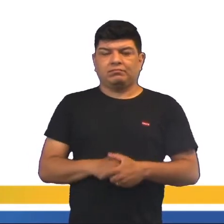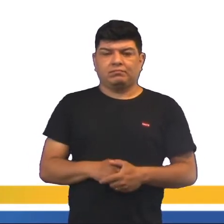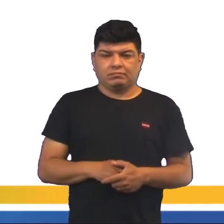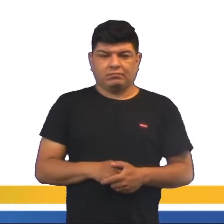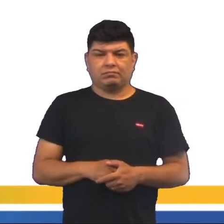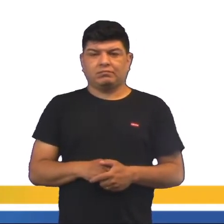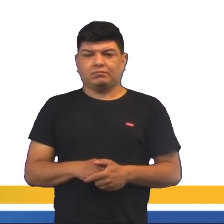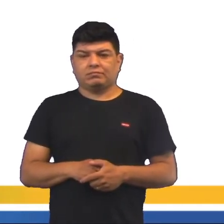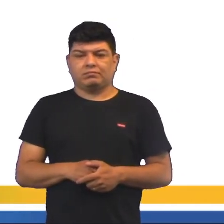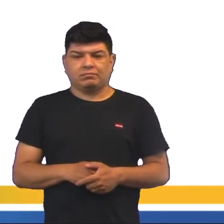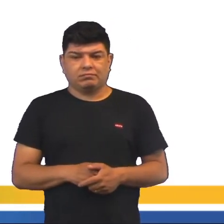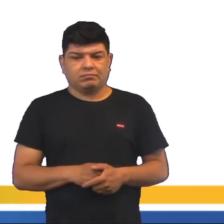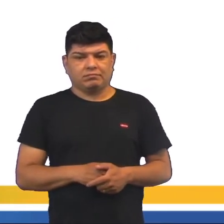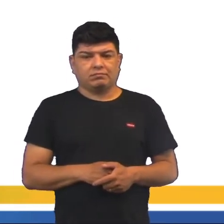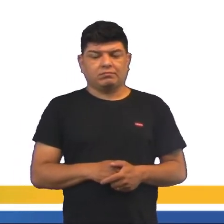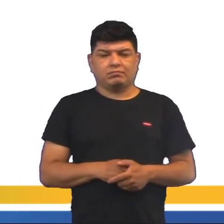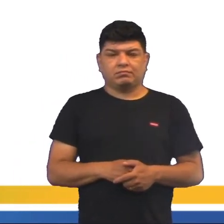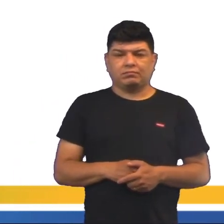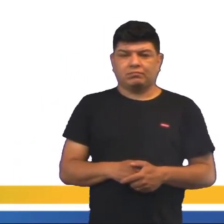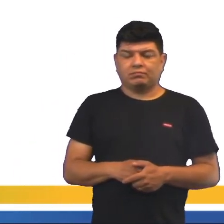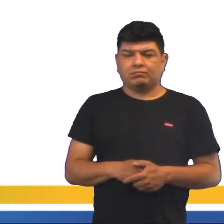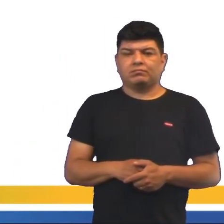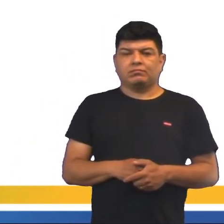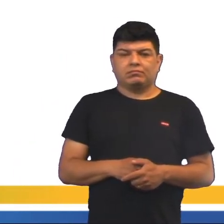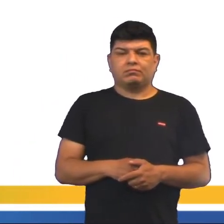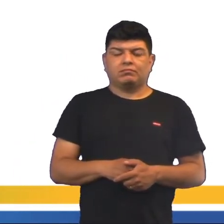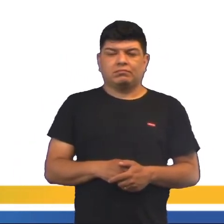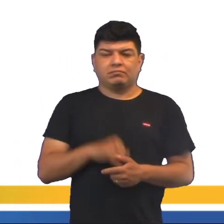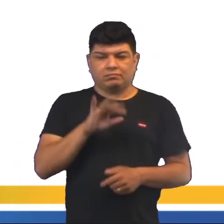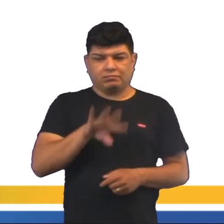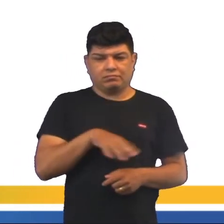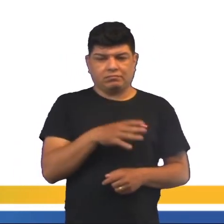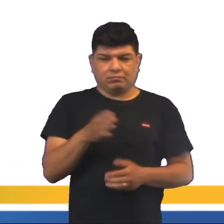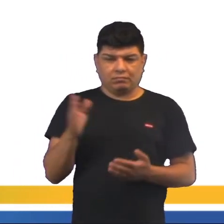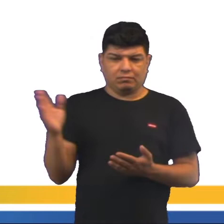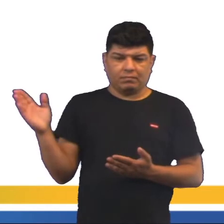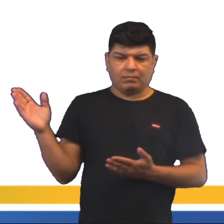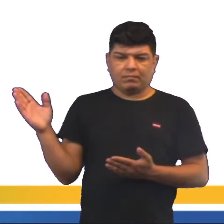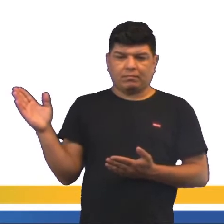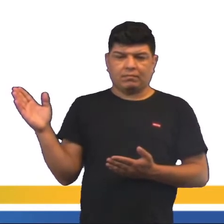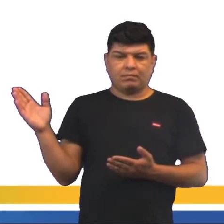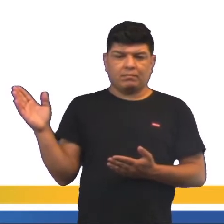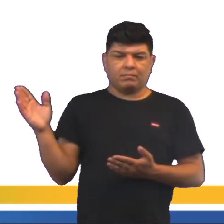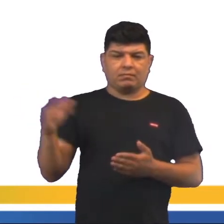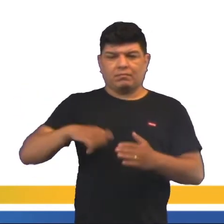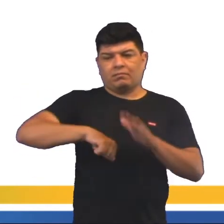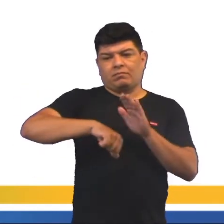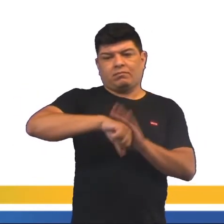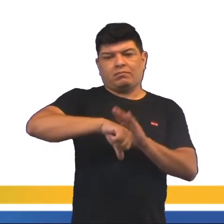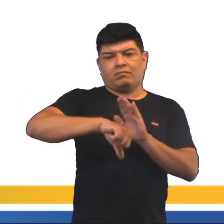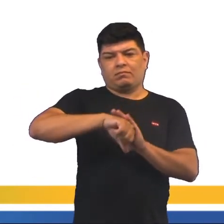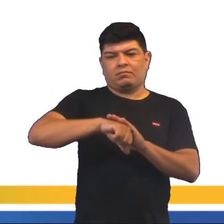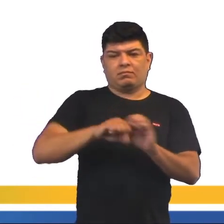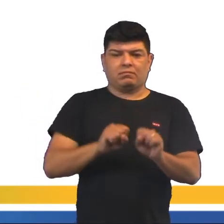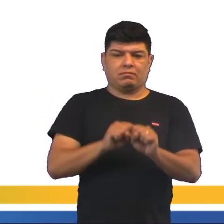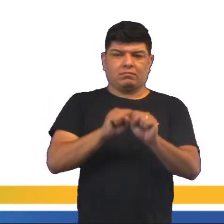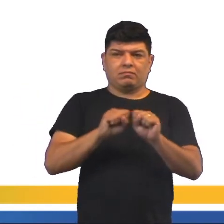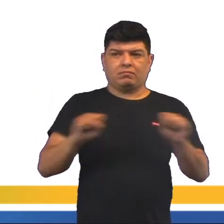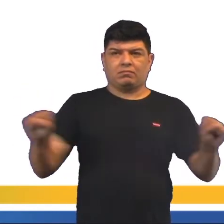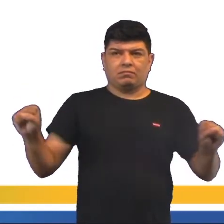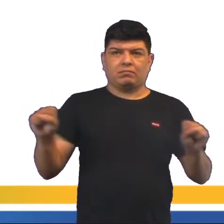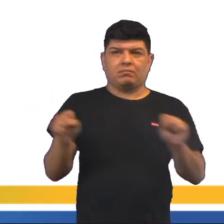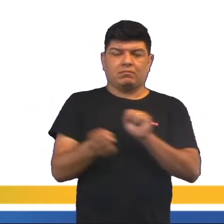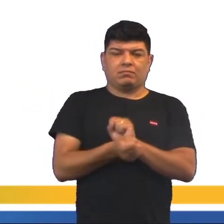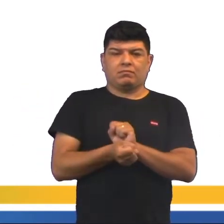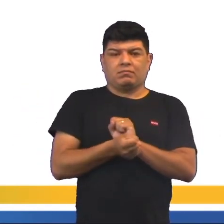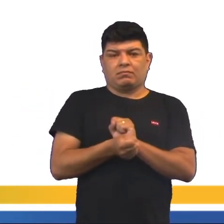Então, a gente tem aí, né, um esquema para vocês, né? A gente tem a crise no sistema escravista,